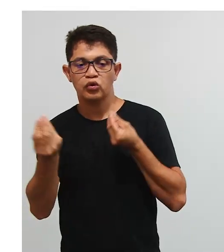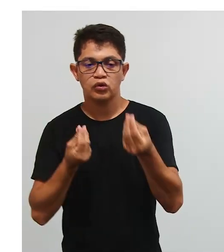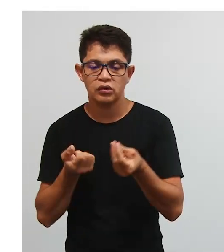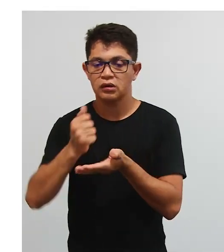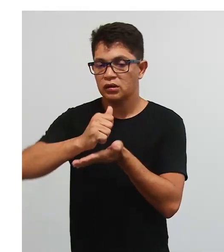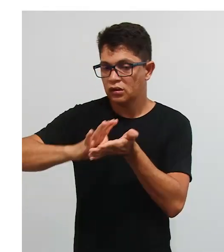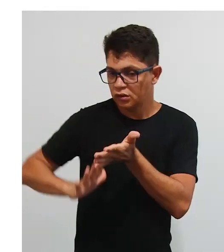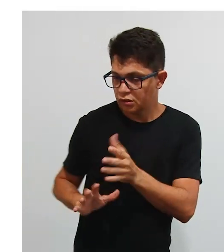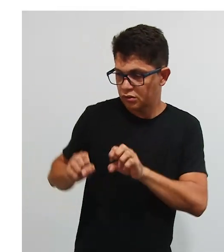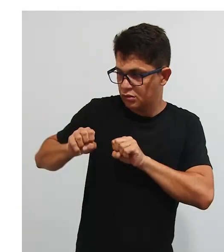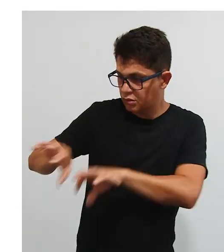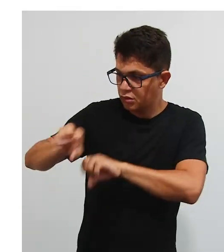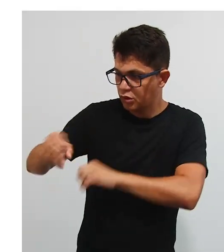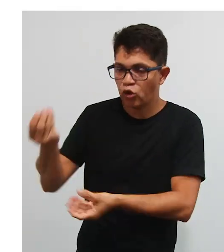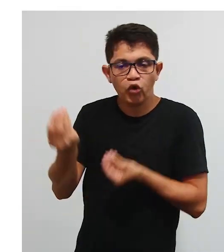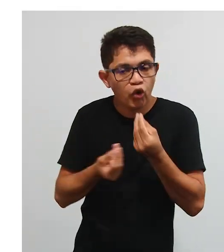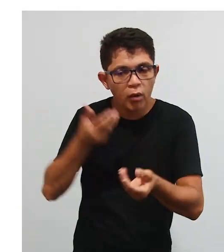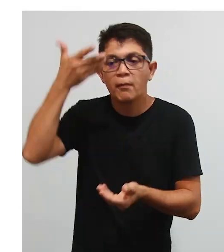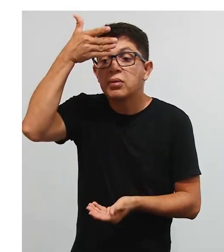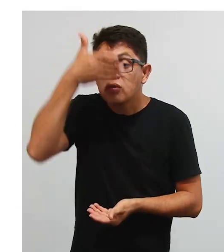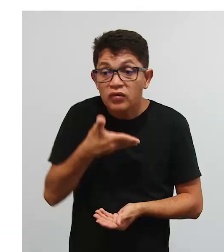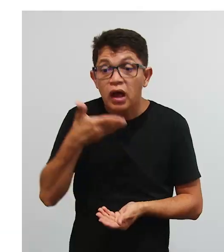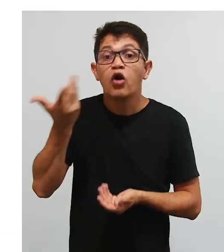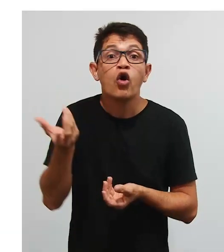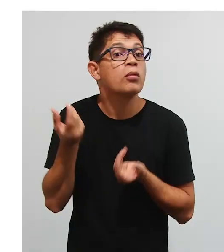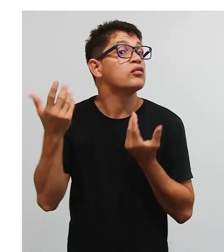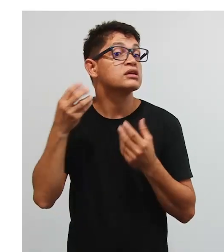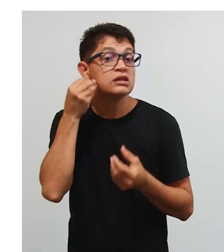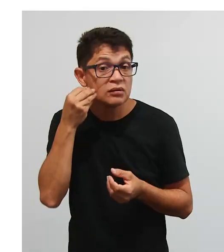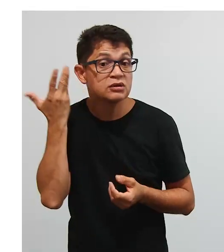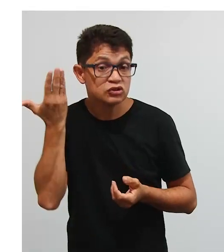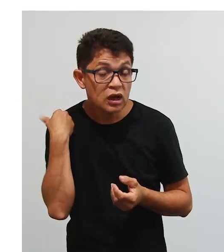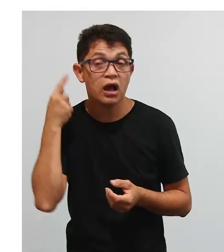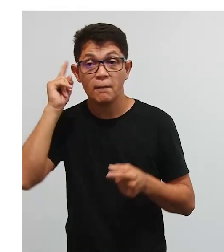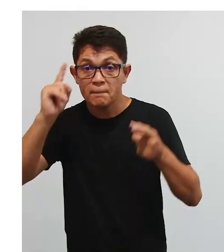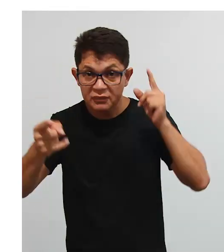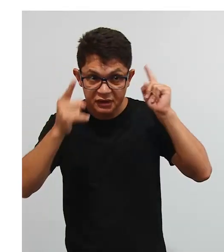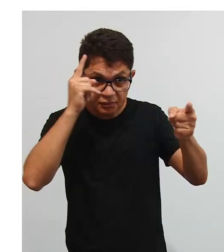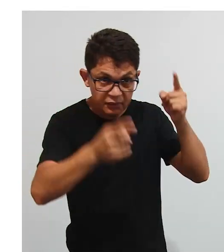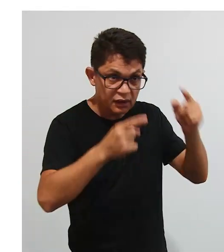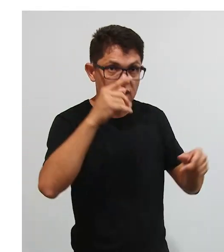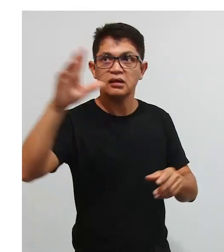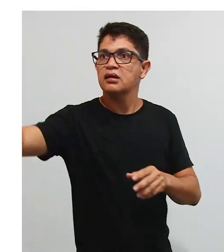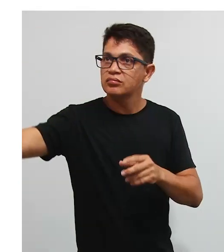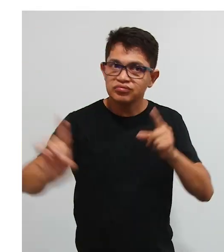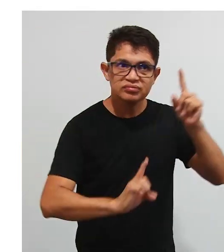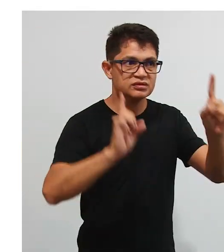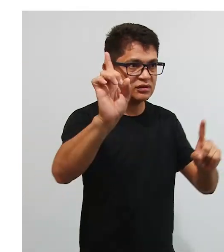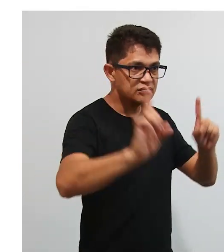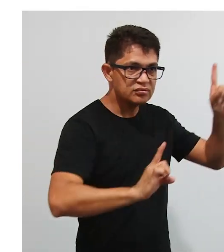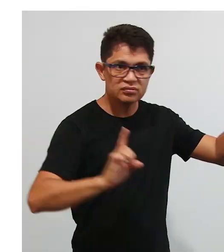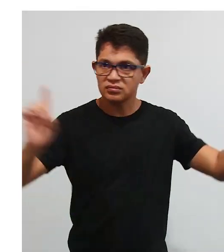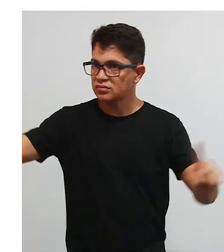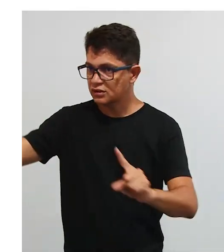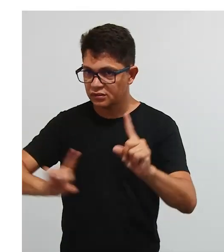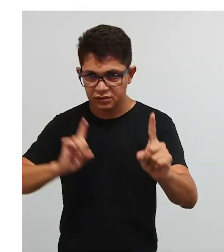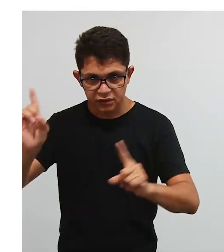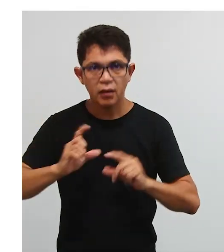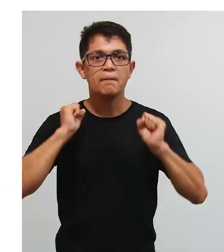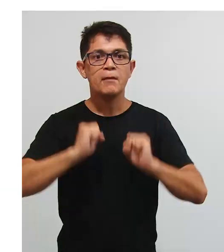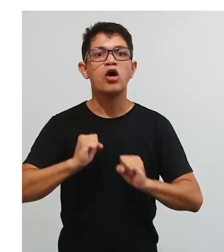de atividades educacionais. Aqui no Instituto Federal você vai ter essas duas demandas, né? Tanto os